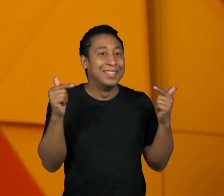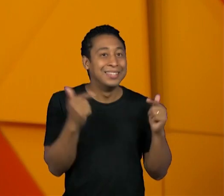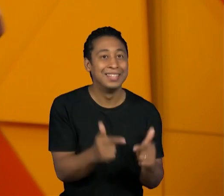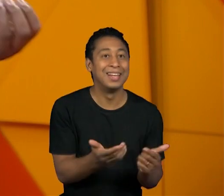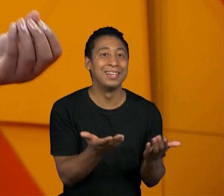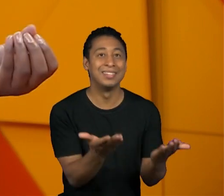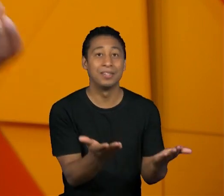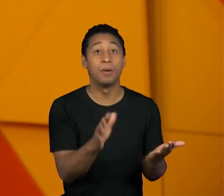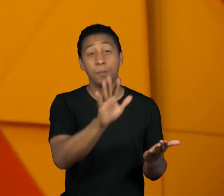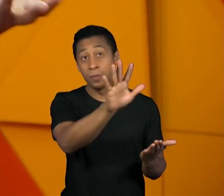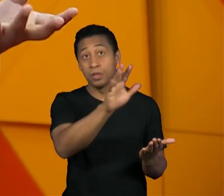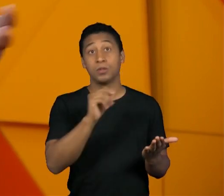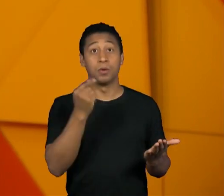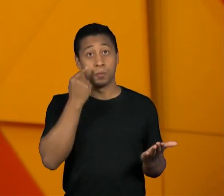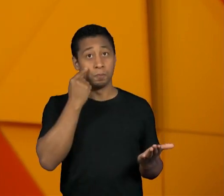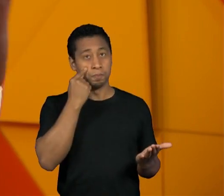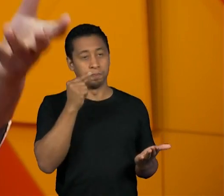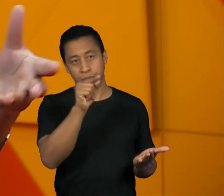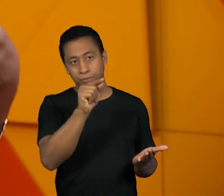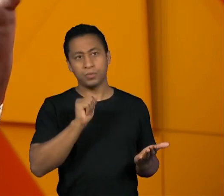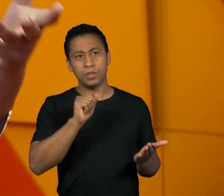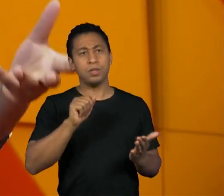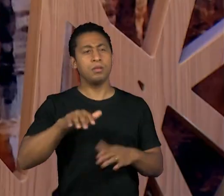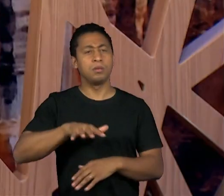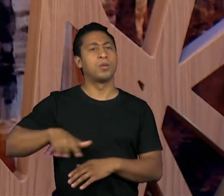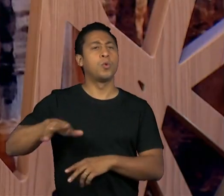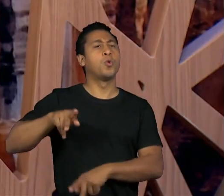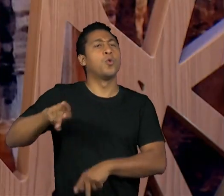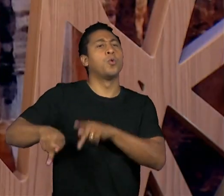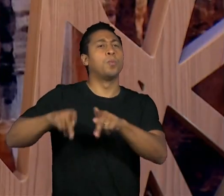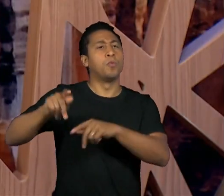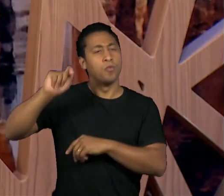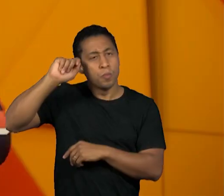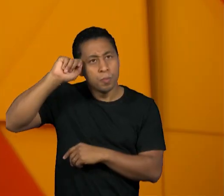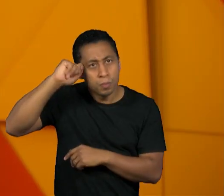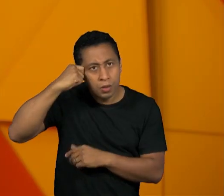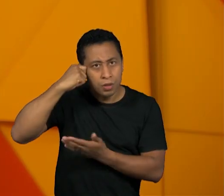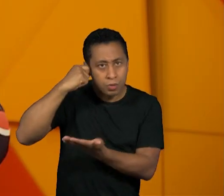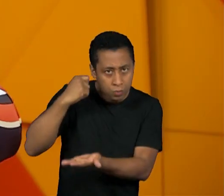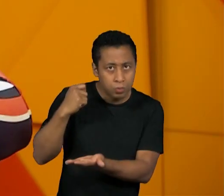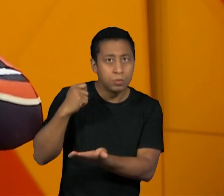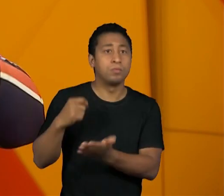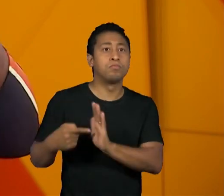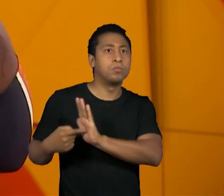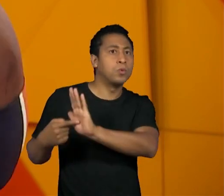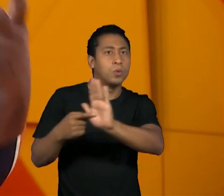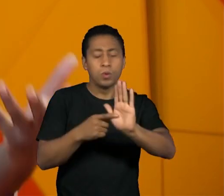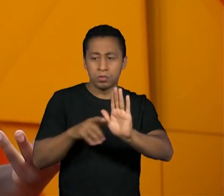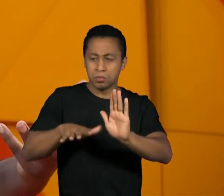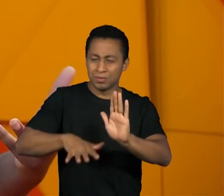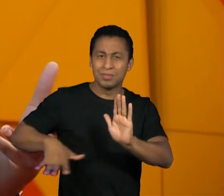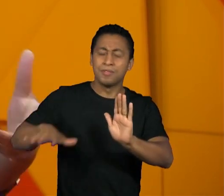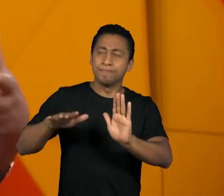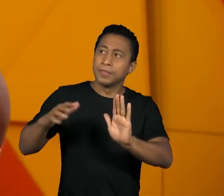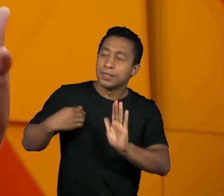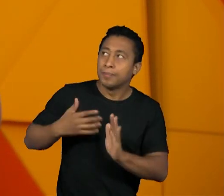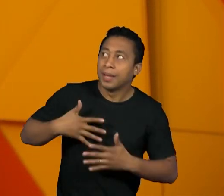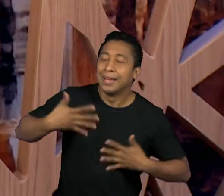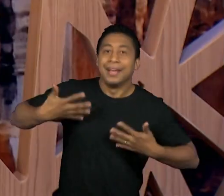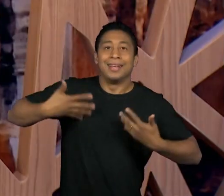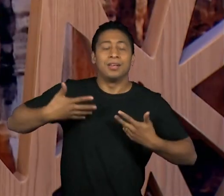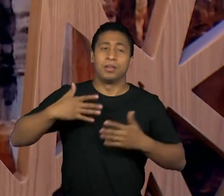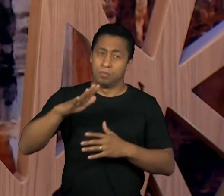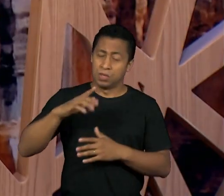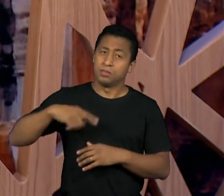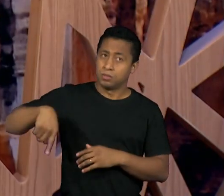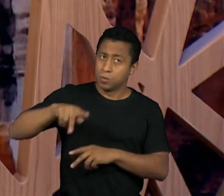E Juliana, Heraldo trouxe essa coisa do povo preto, festivo e tal, mas nós também somos um povo sofrido. A gente sabe,